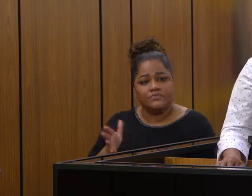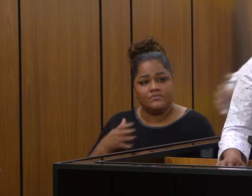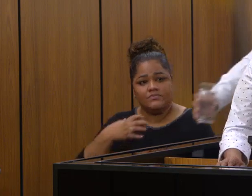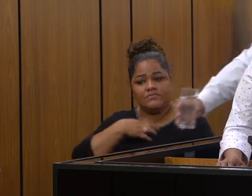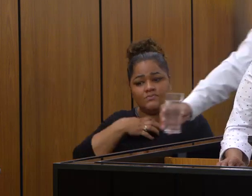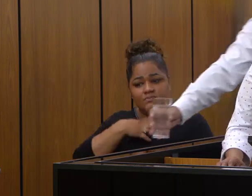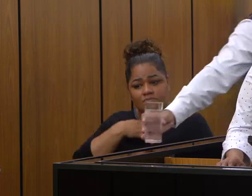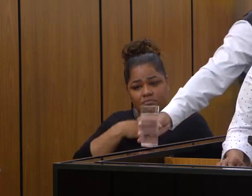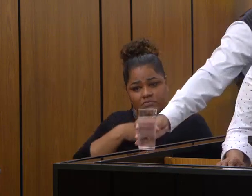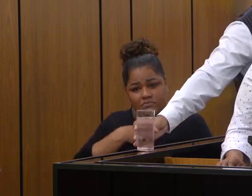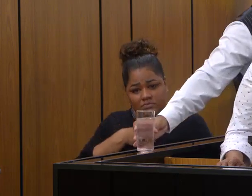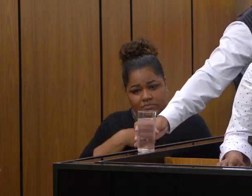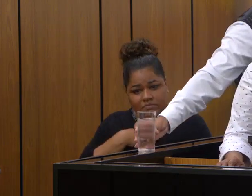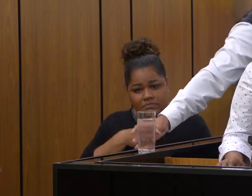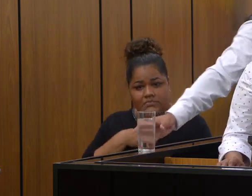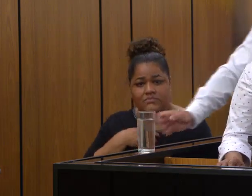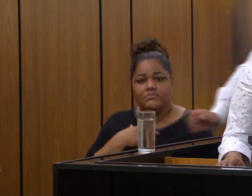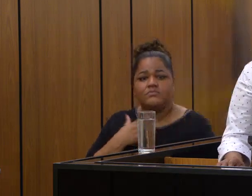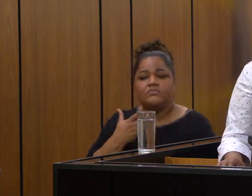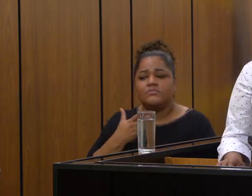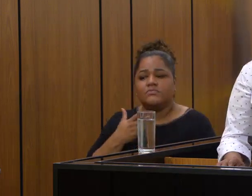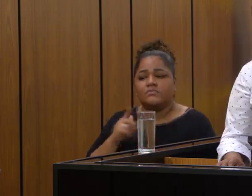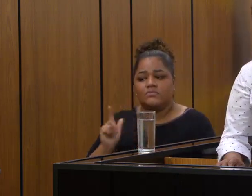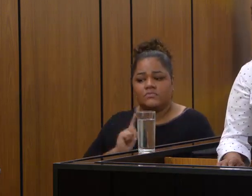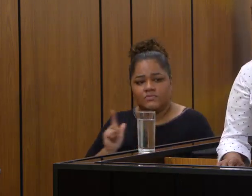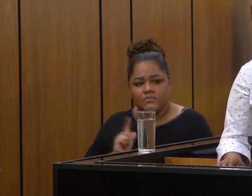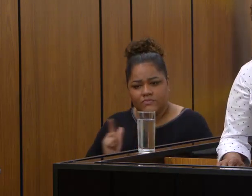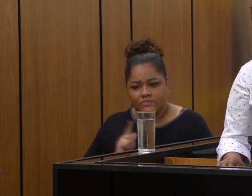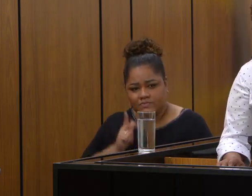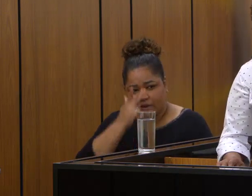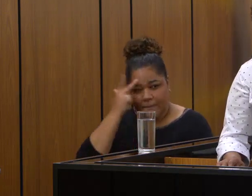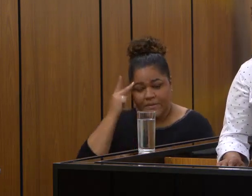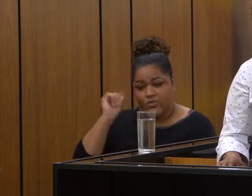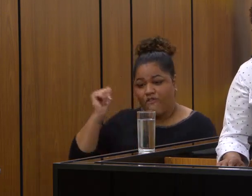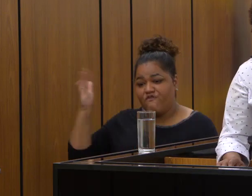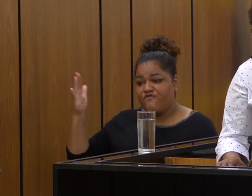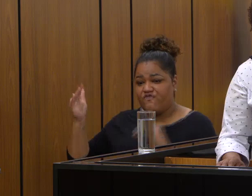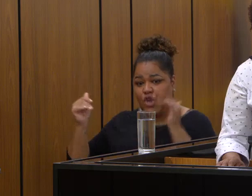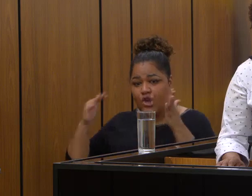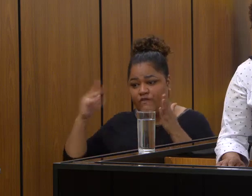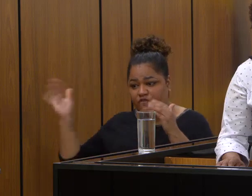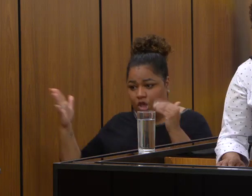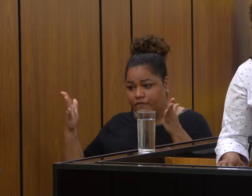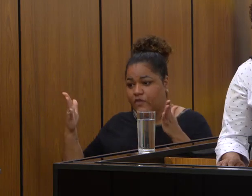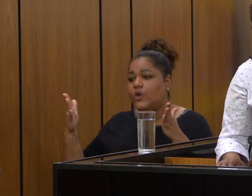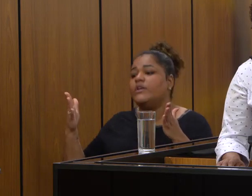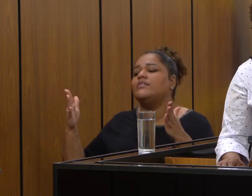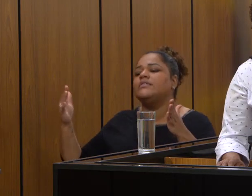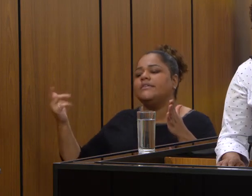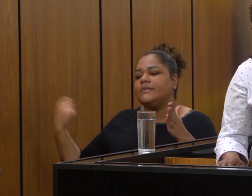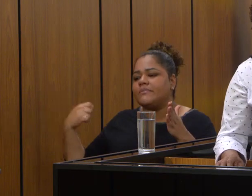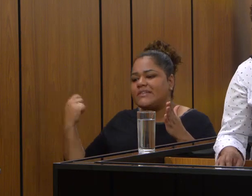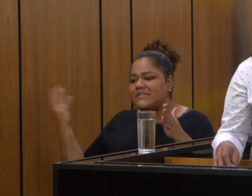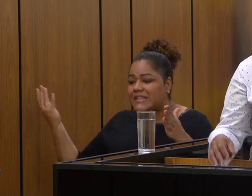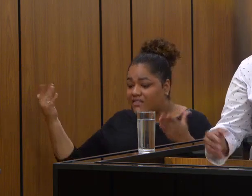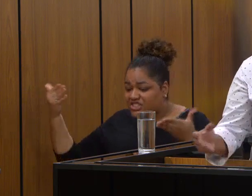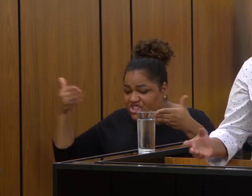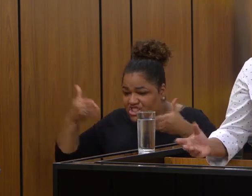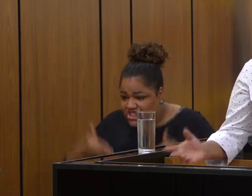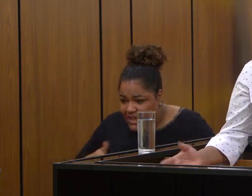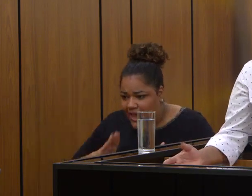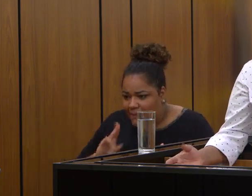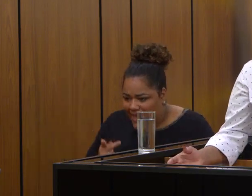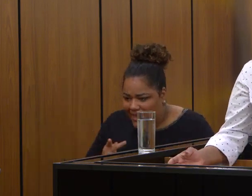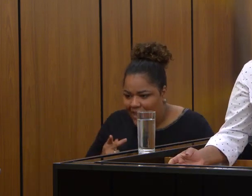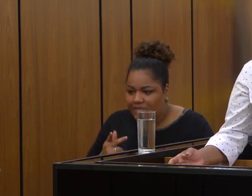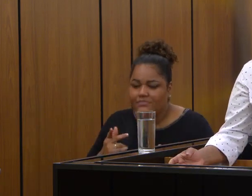muitas pessoas saíam de fora quando chegava aqui simplesmente tirava